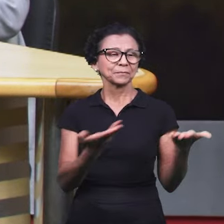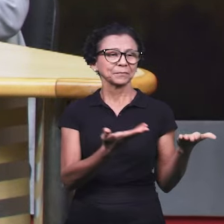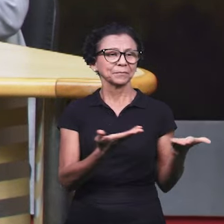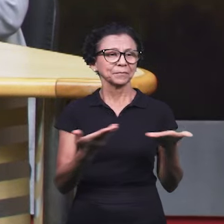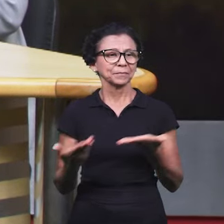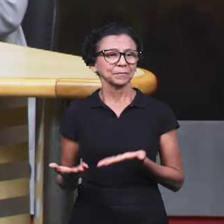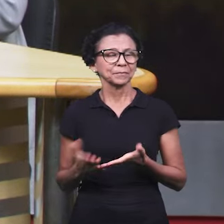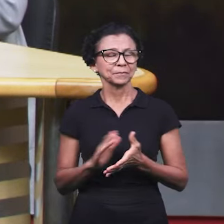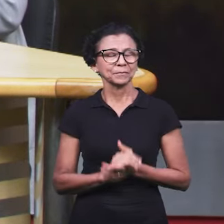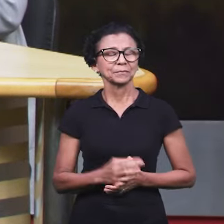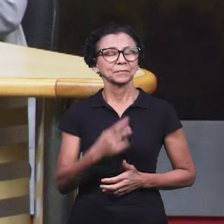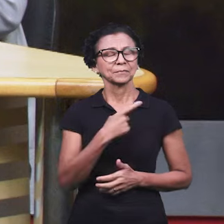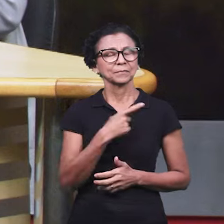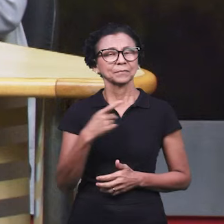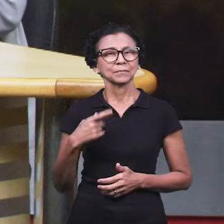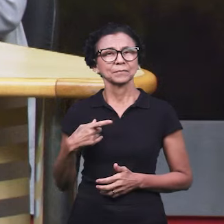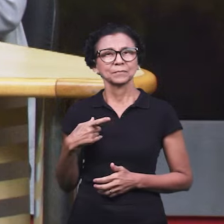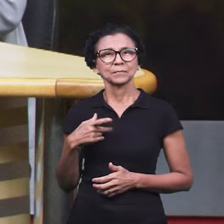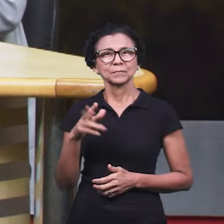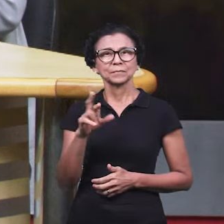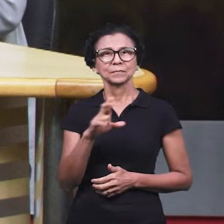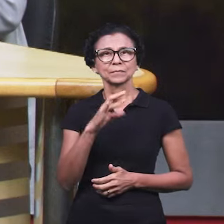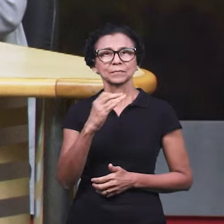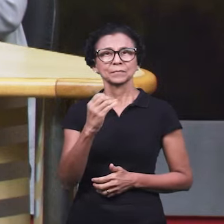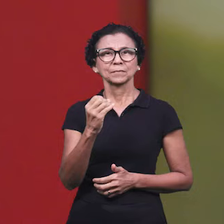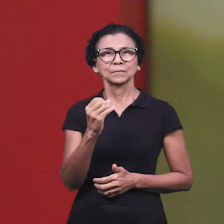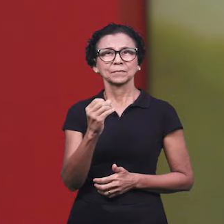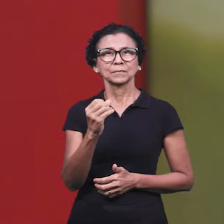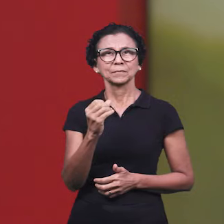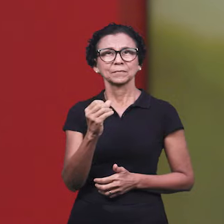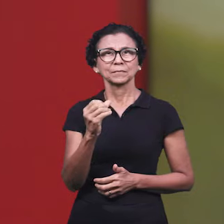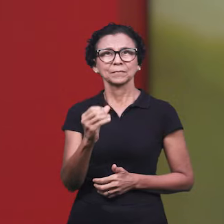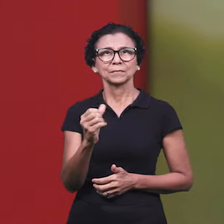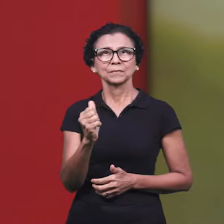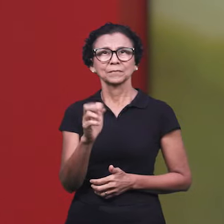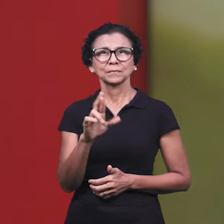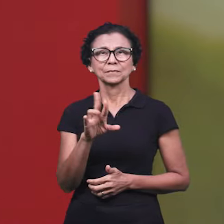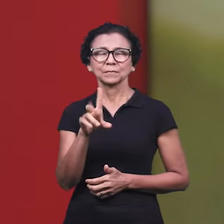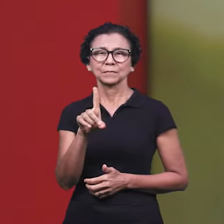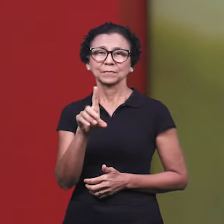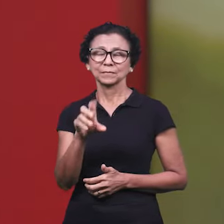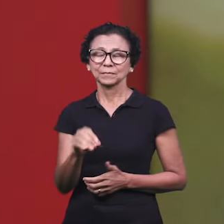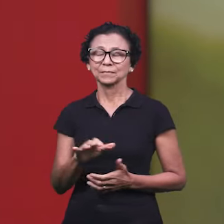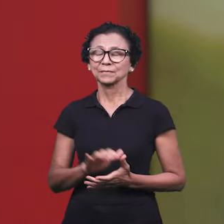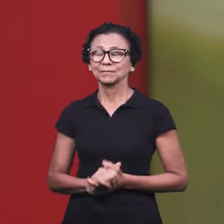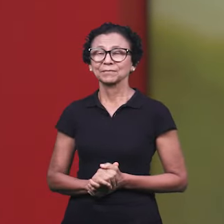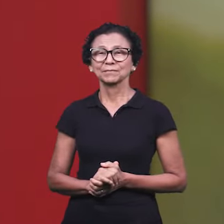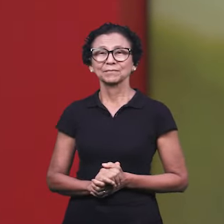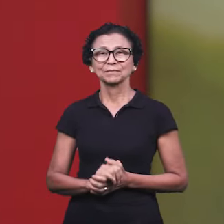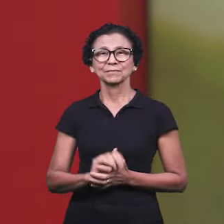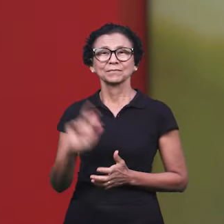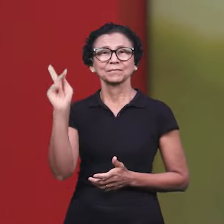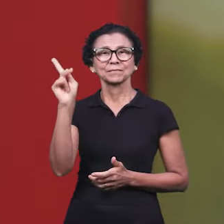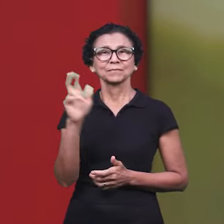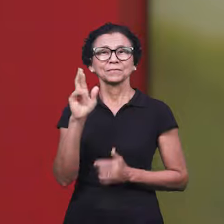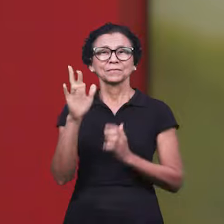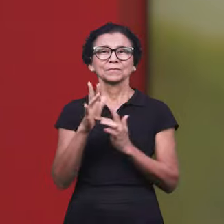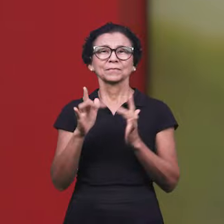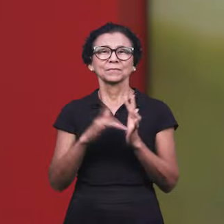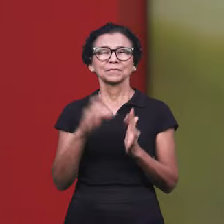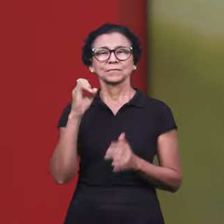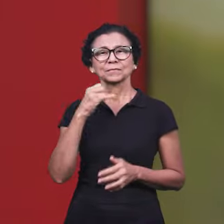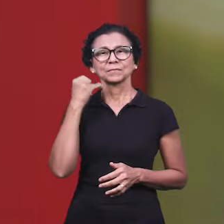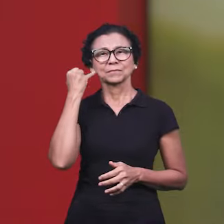pastor Ricardo Diniz Ricardo a paz do Senhor seja bem-vindo paz do Senhor Josias Fernando e paz do Senhor você que está conosco